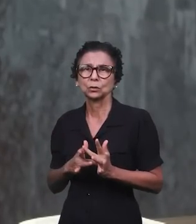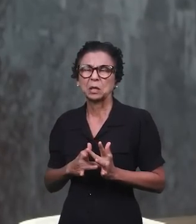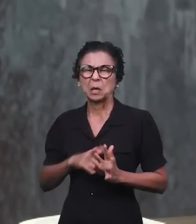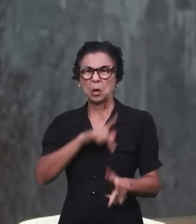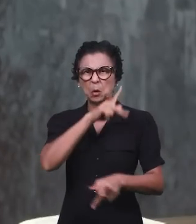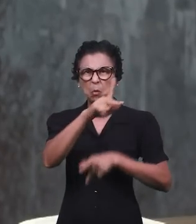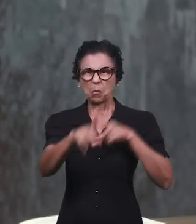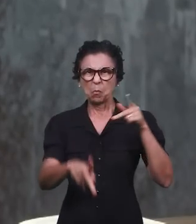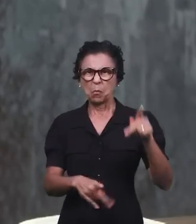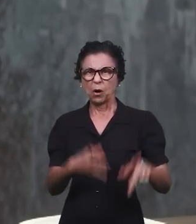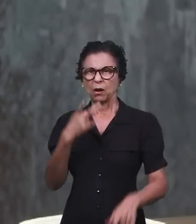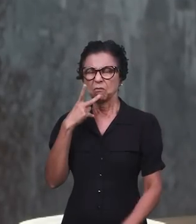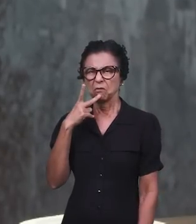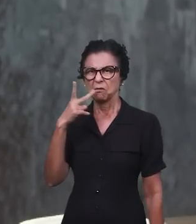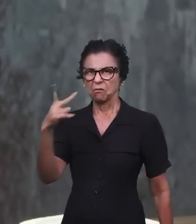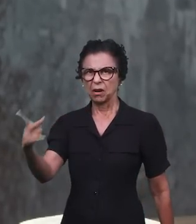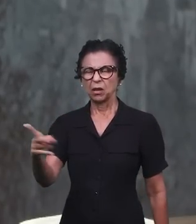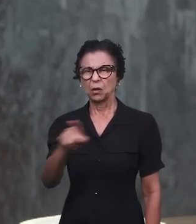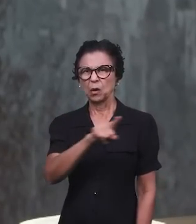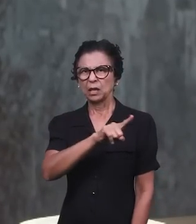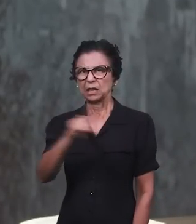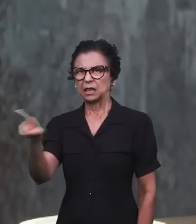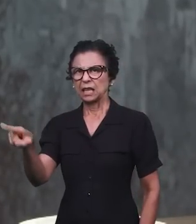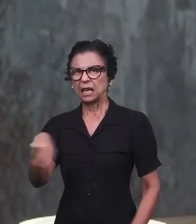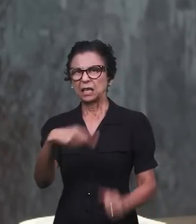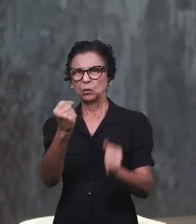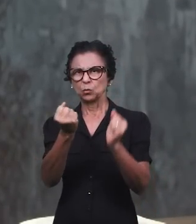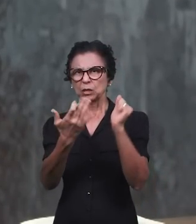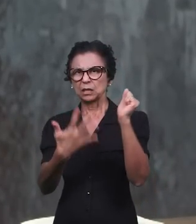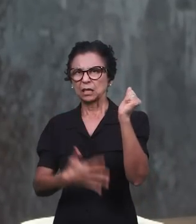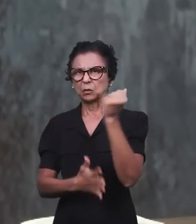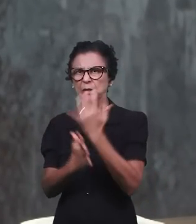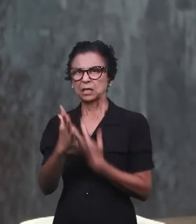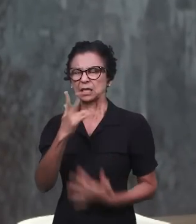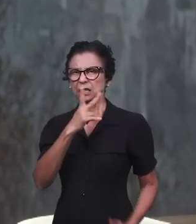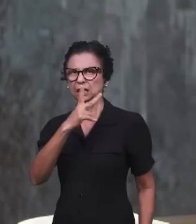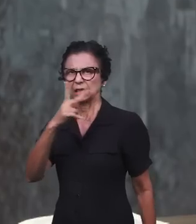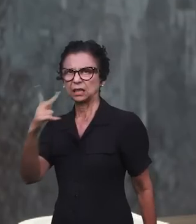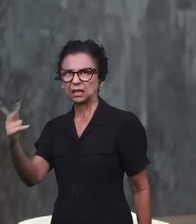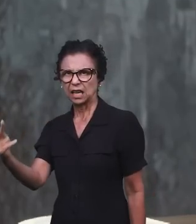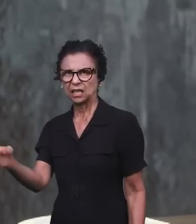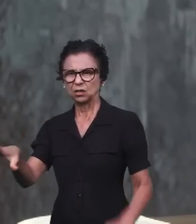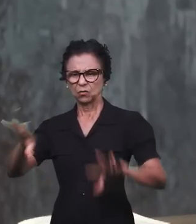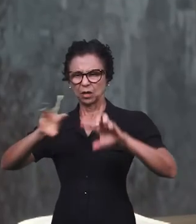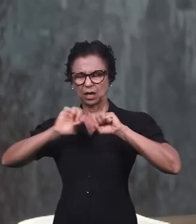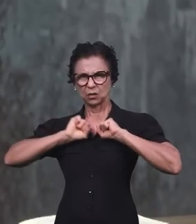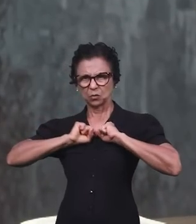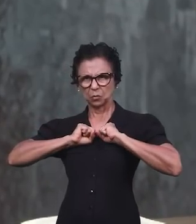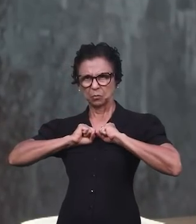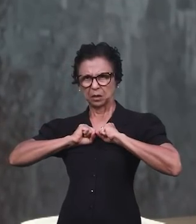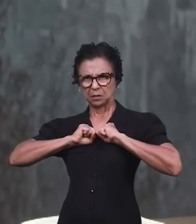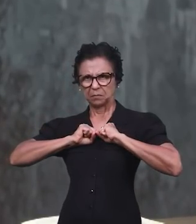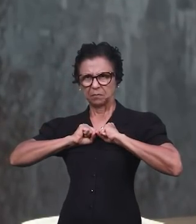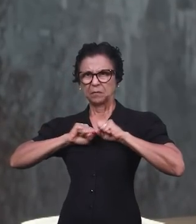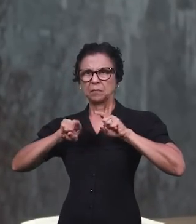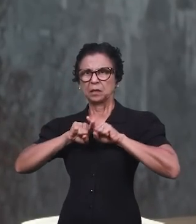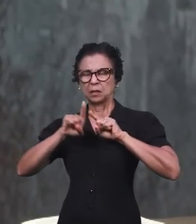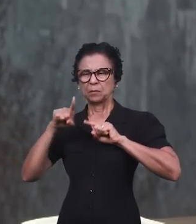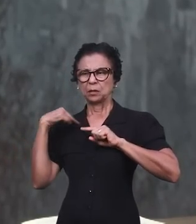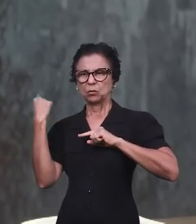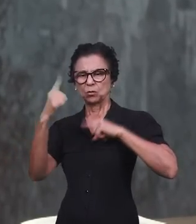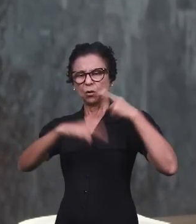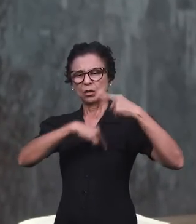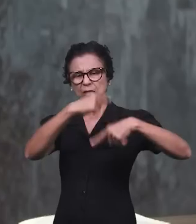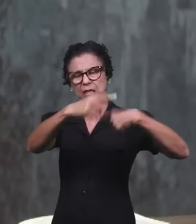sangue deles sobre as nossas cabeças e sobre também os nossos filhos. E, de fato, esse